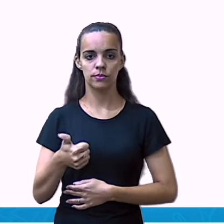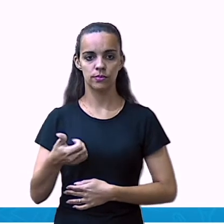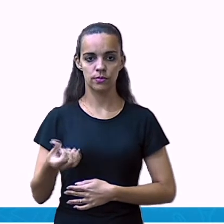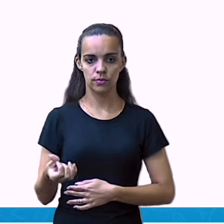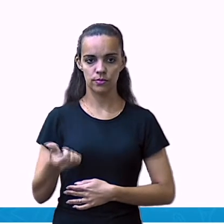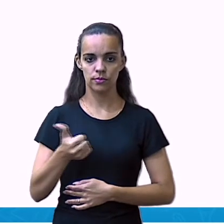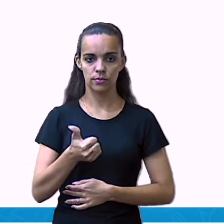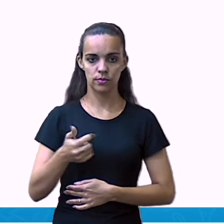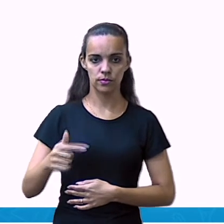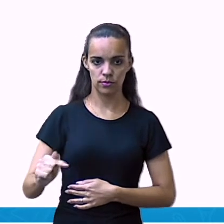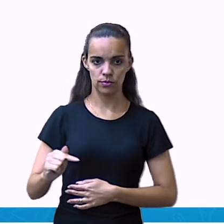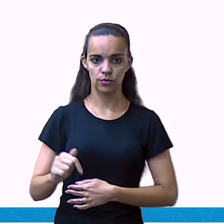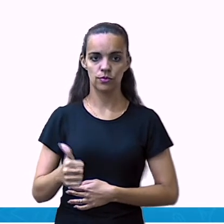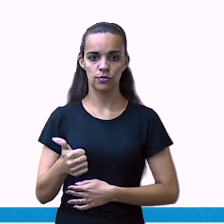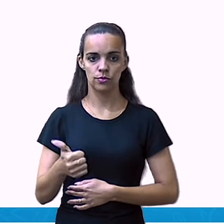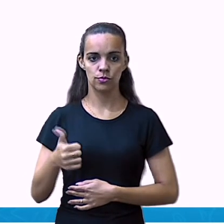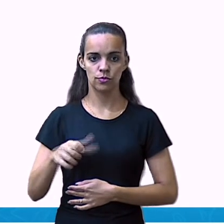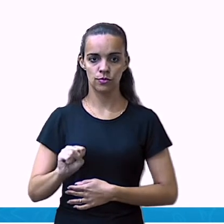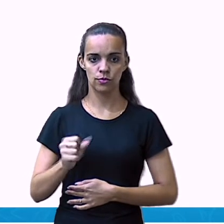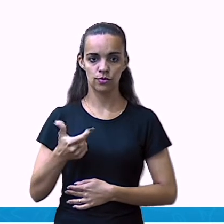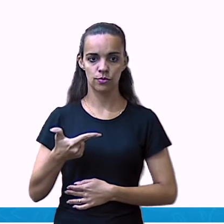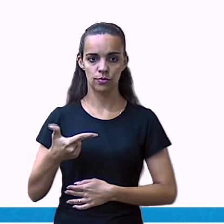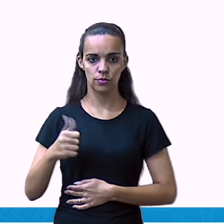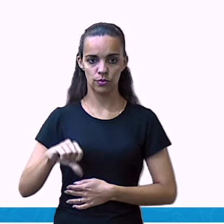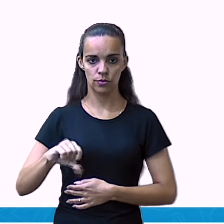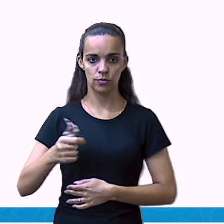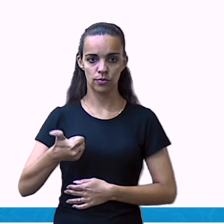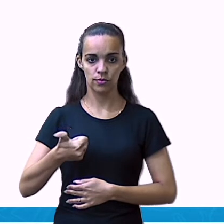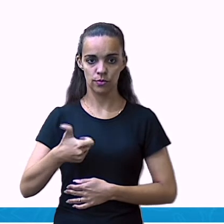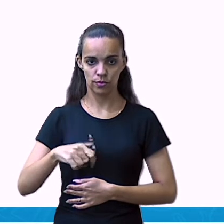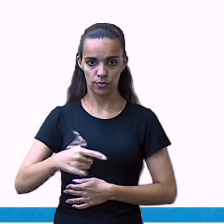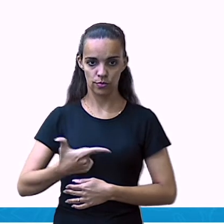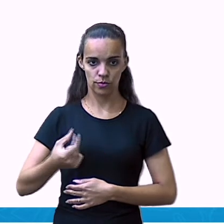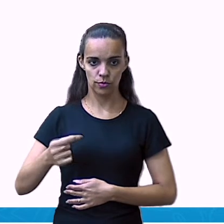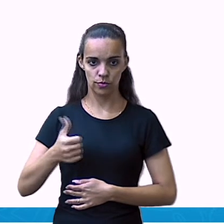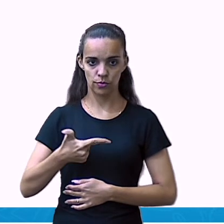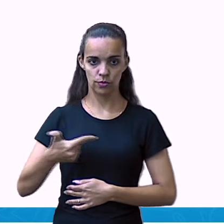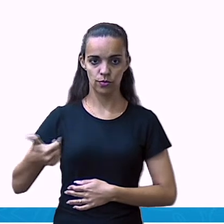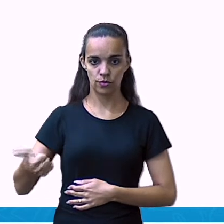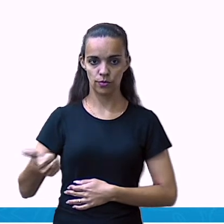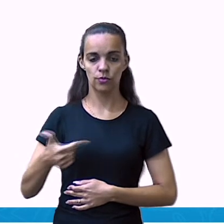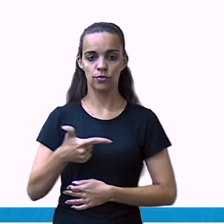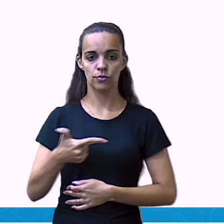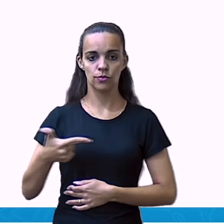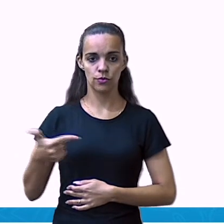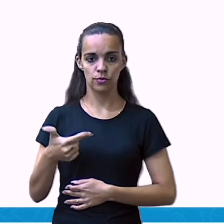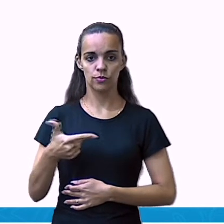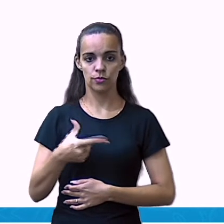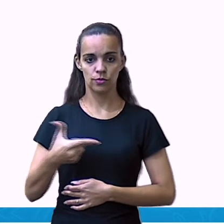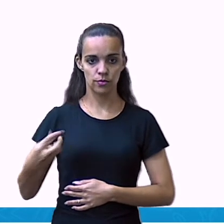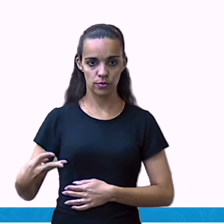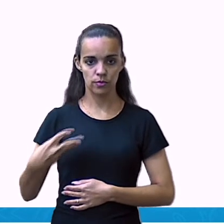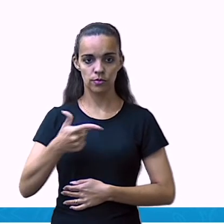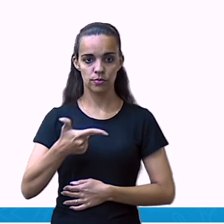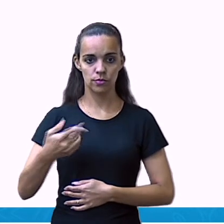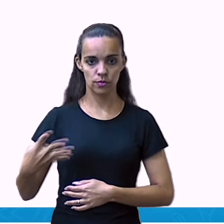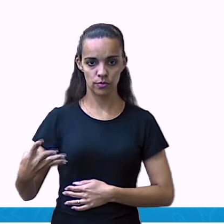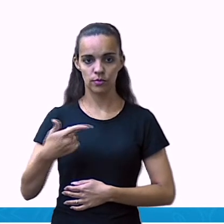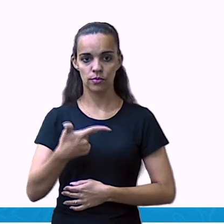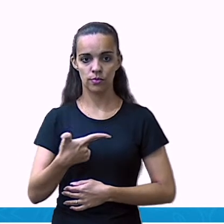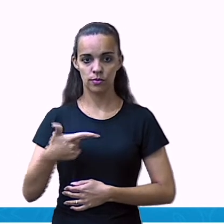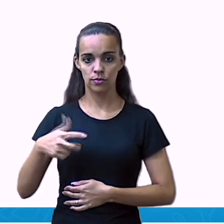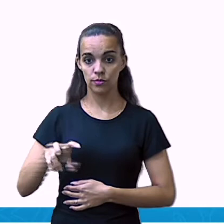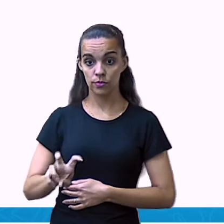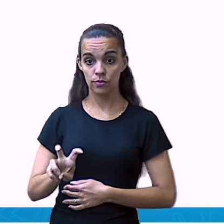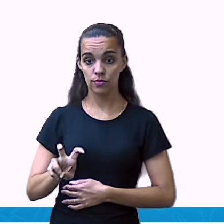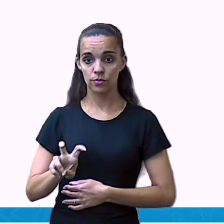15, 16, 17, 18, 19, 20, 21, 22, 23,